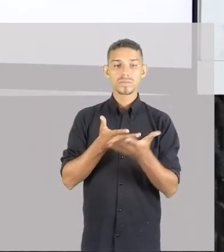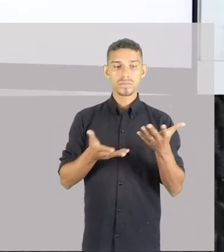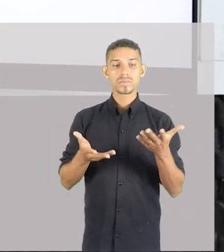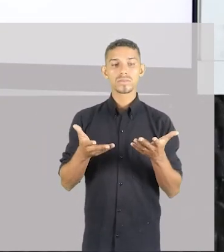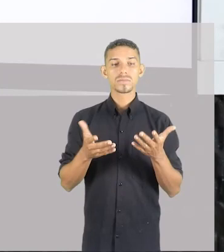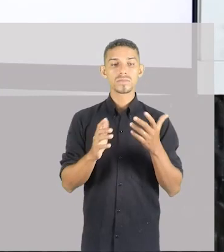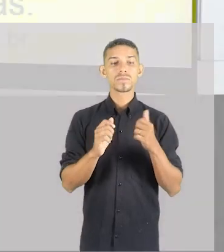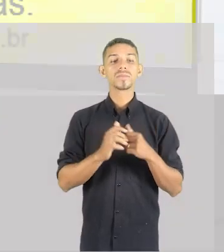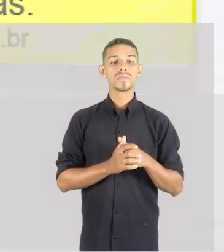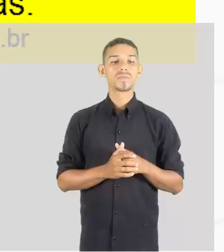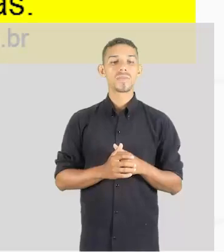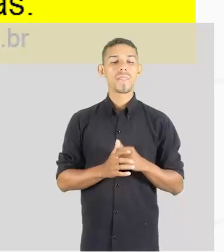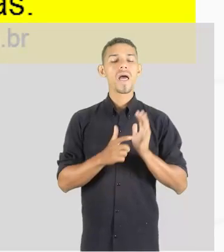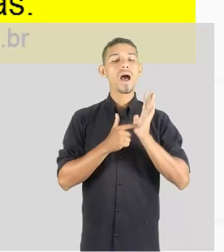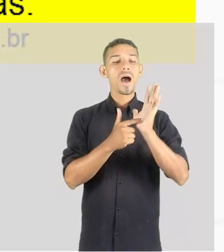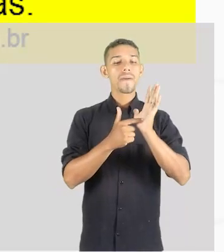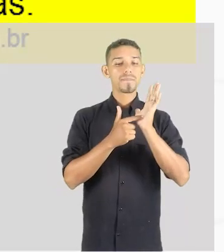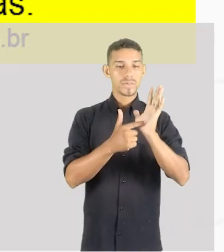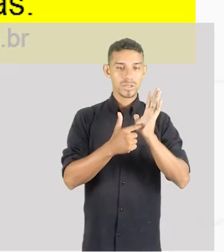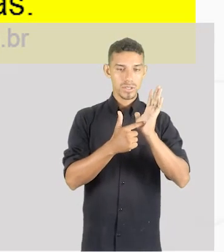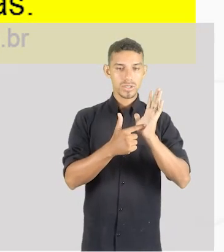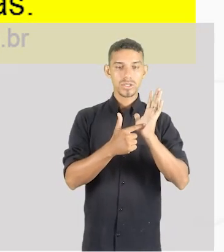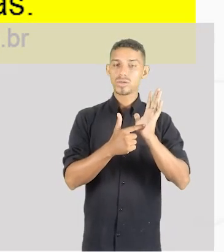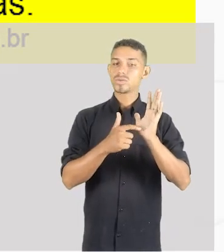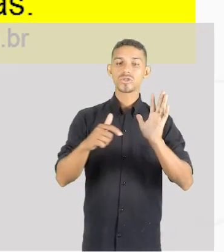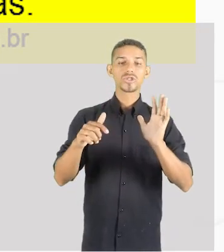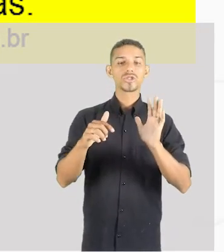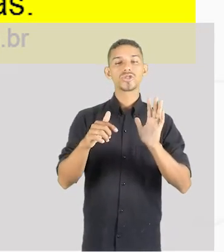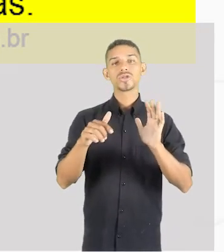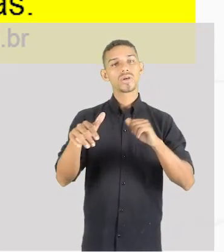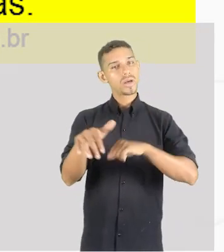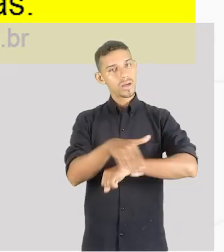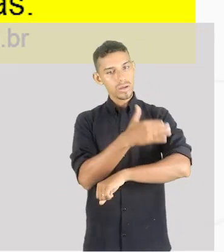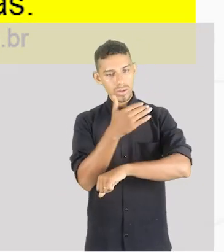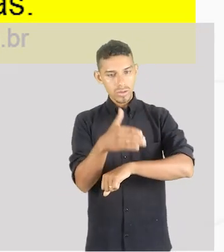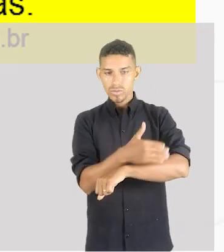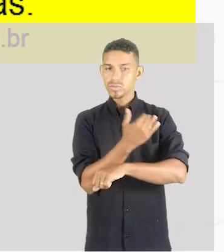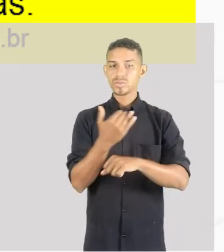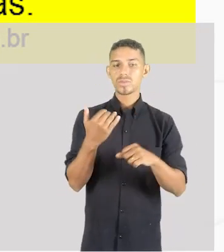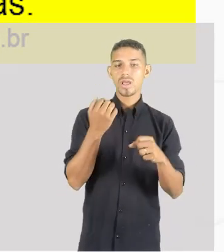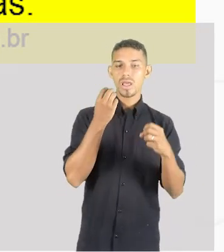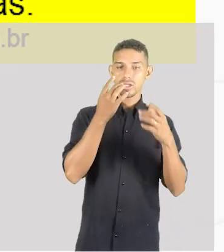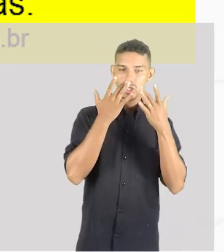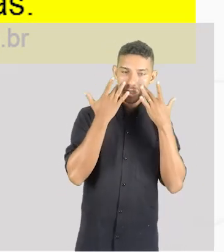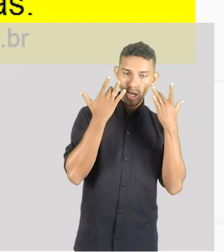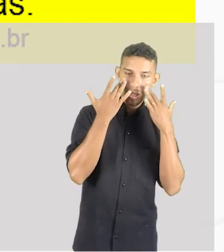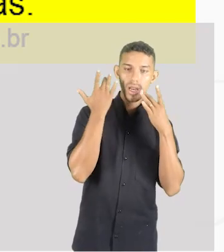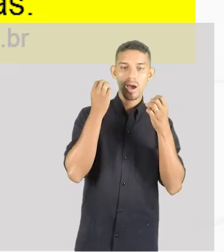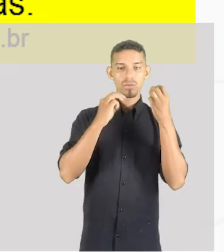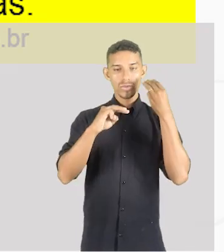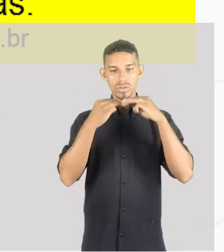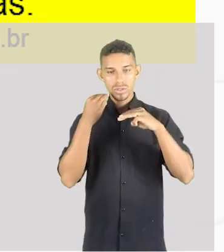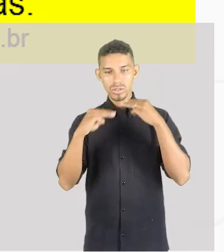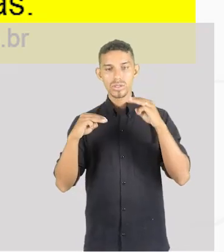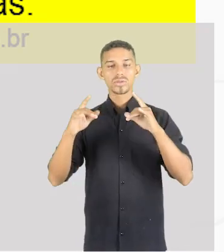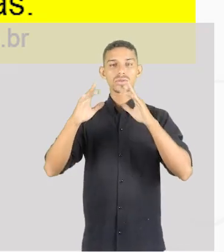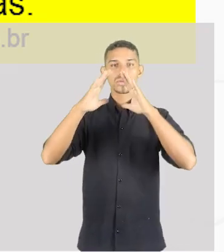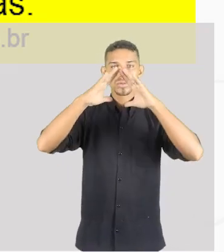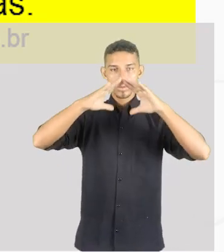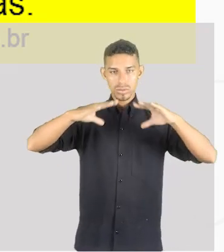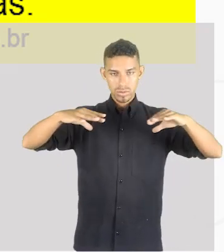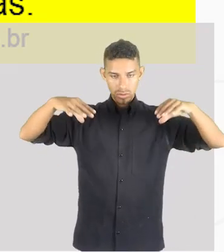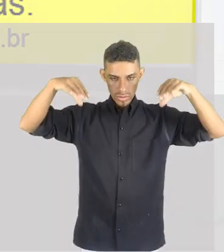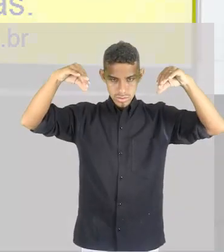público apresentações de rua podem ser de caráter teatral musical circense dança